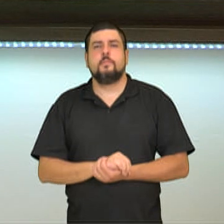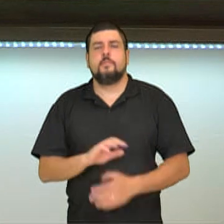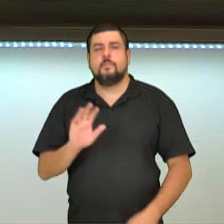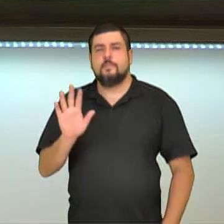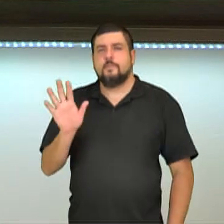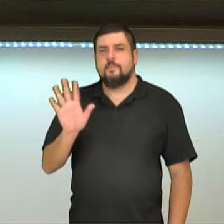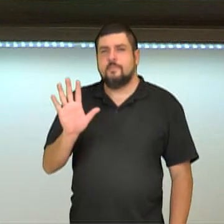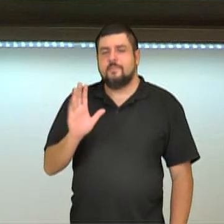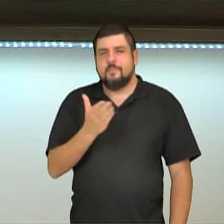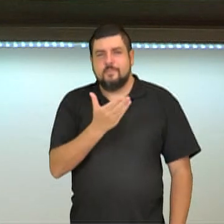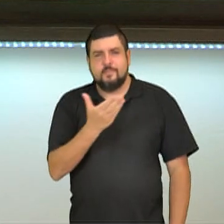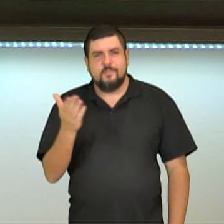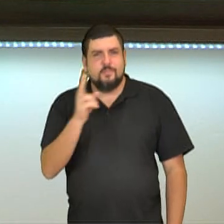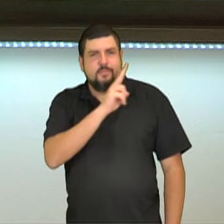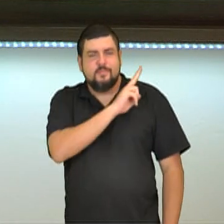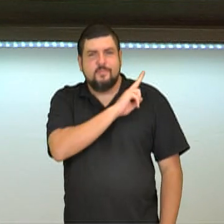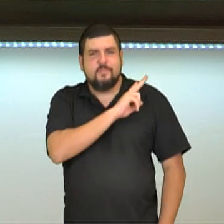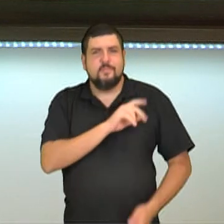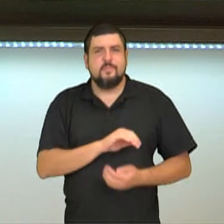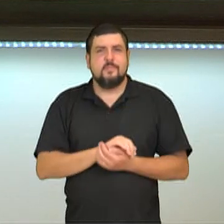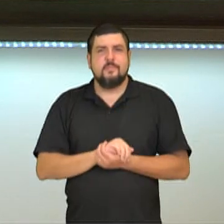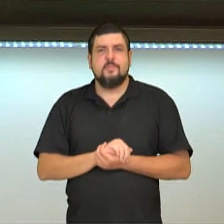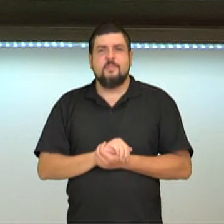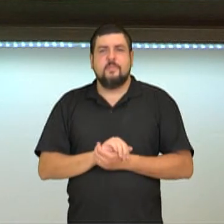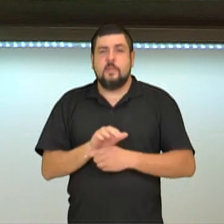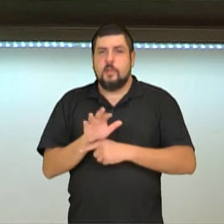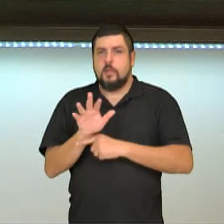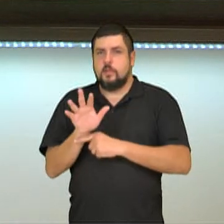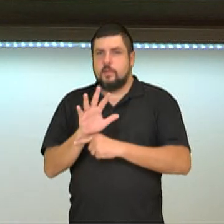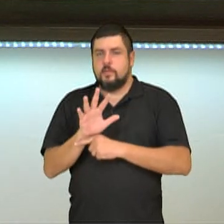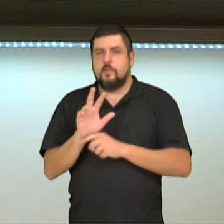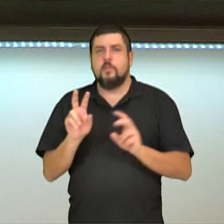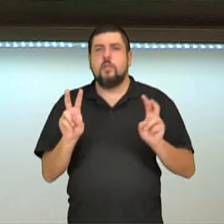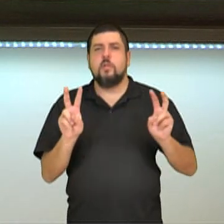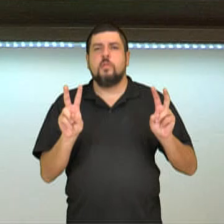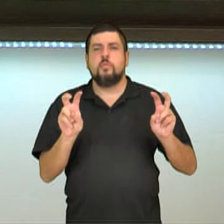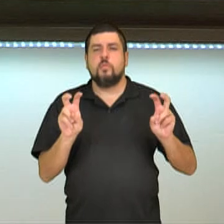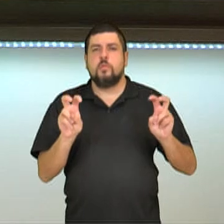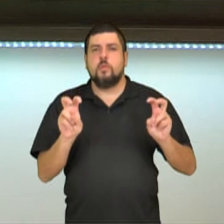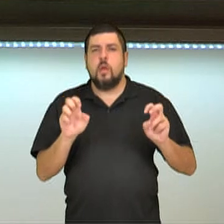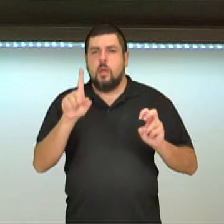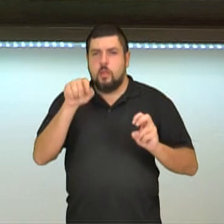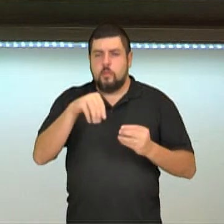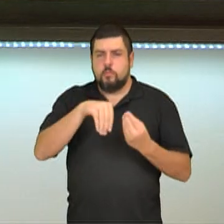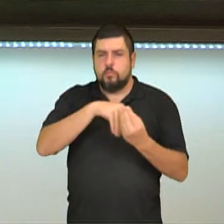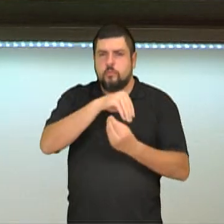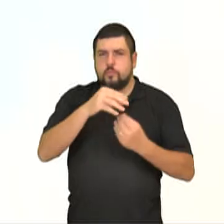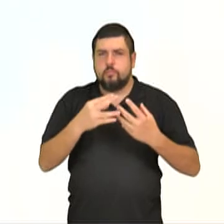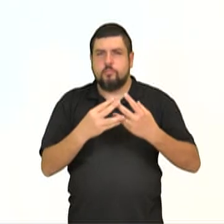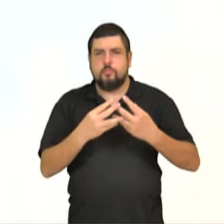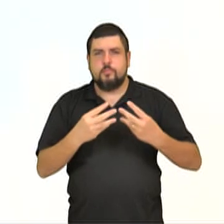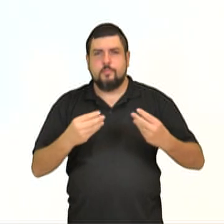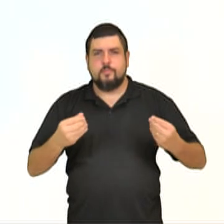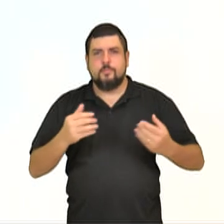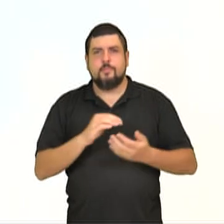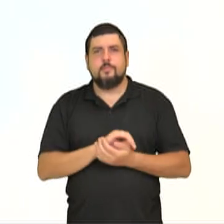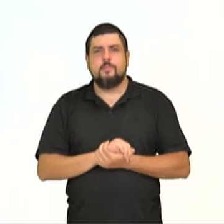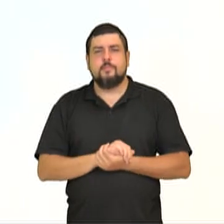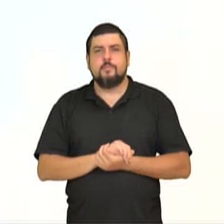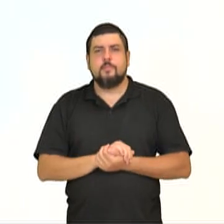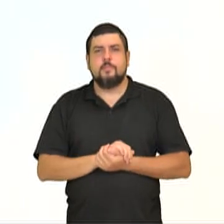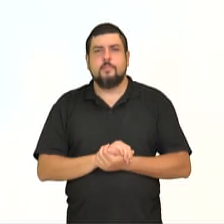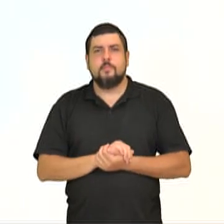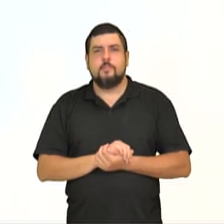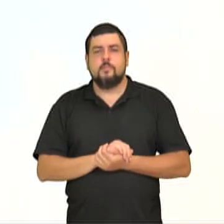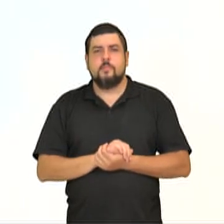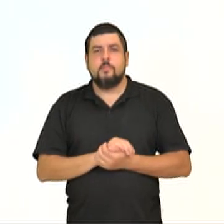Olá, estudantes da segunda série! Nesse vídeo, vamos falar sobre a diluição das soluções. Relembrando então,